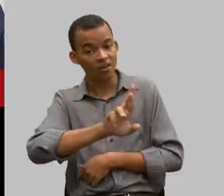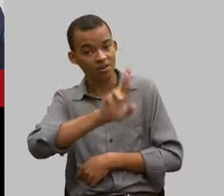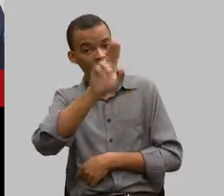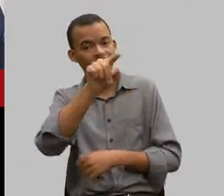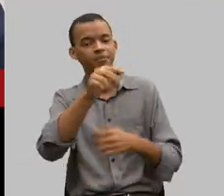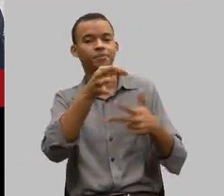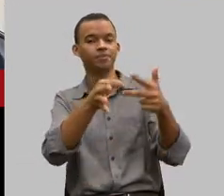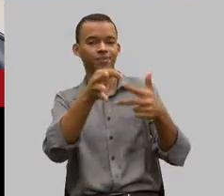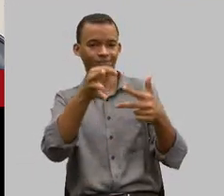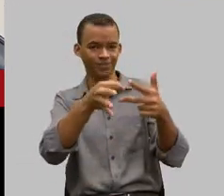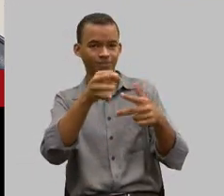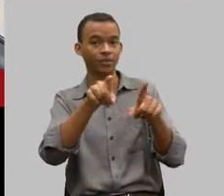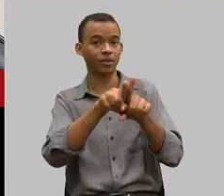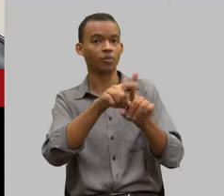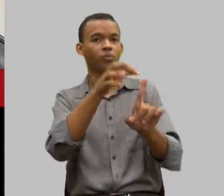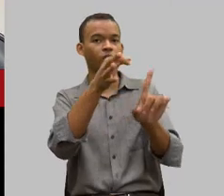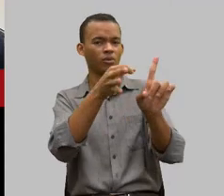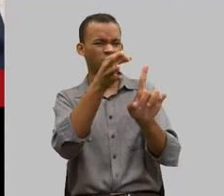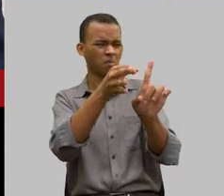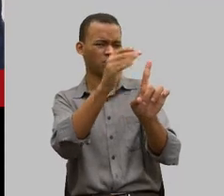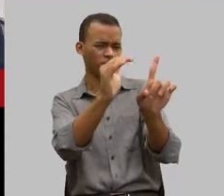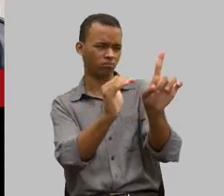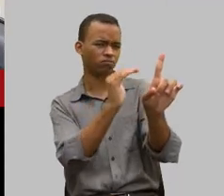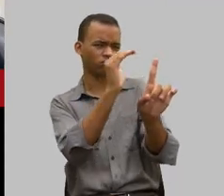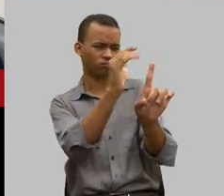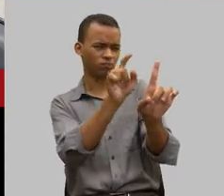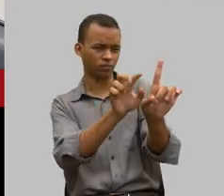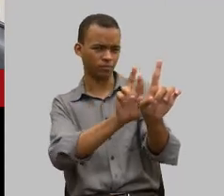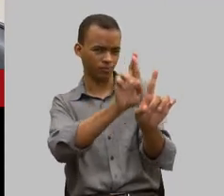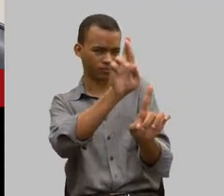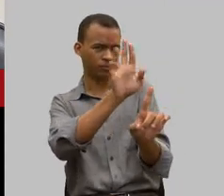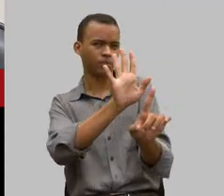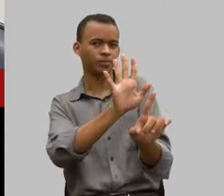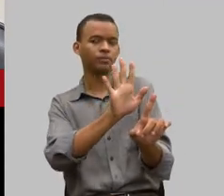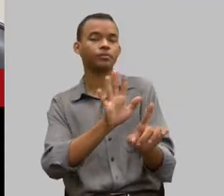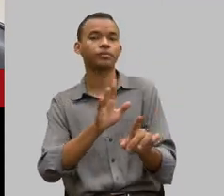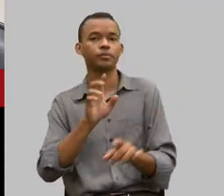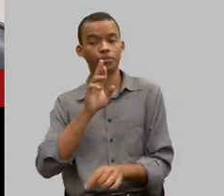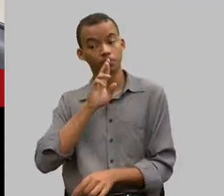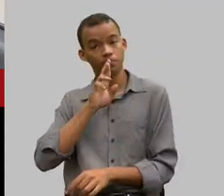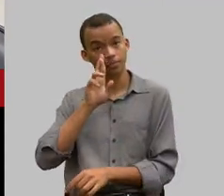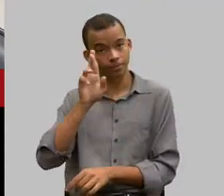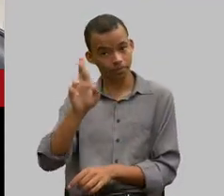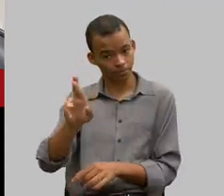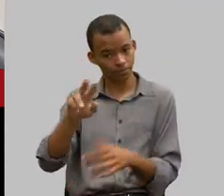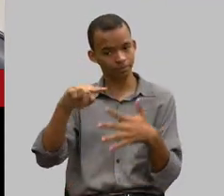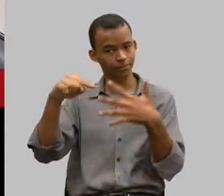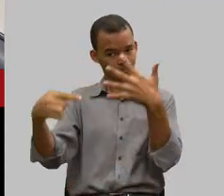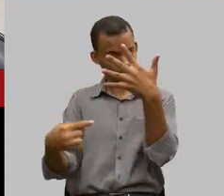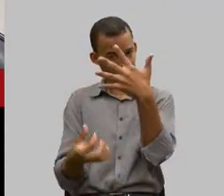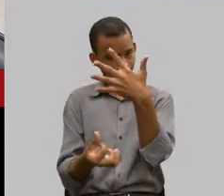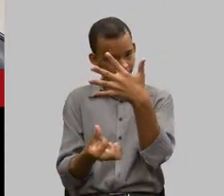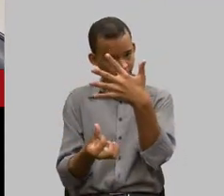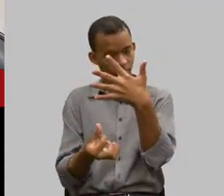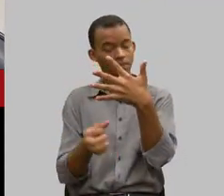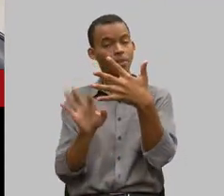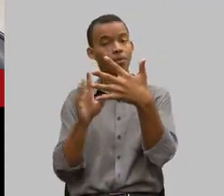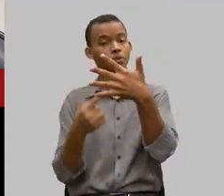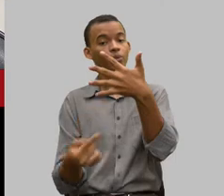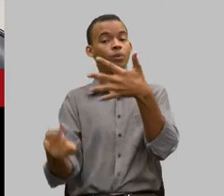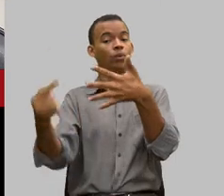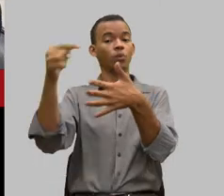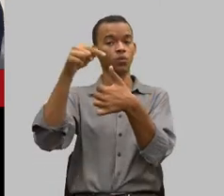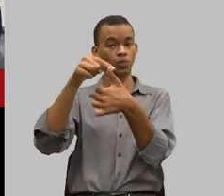especial de um desembargador ou de uma desembargadora Então já respondendo ao último questionamento indo agora pro primeiro